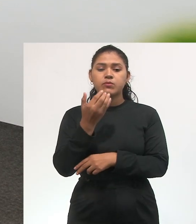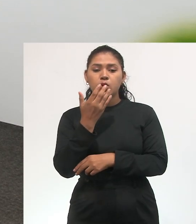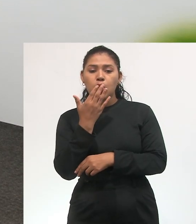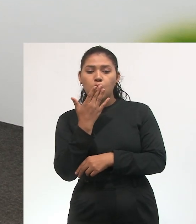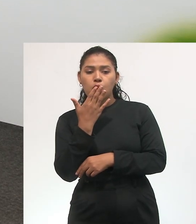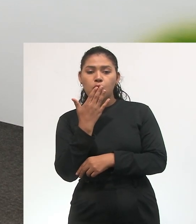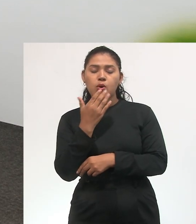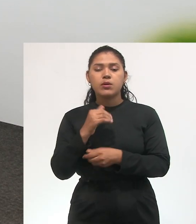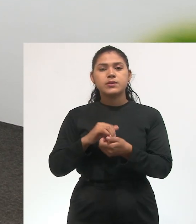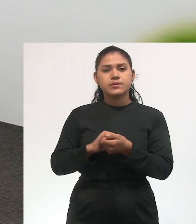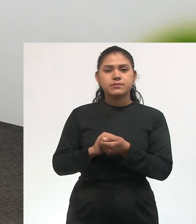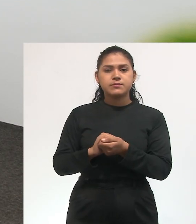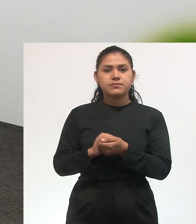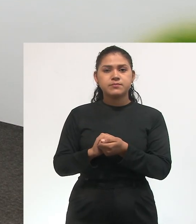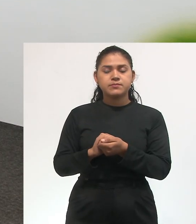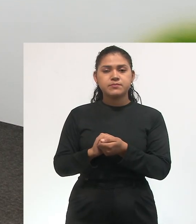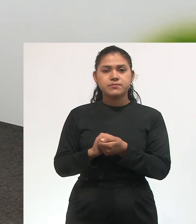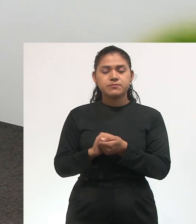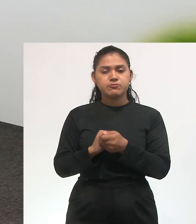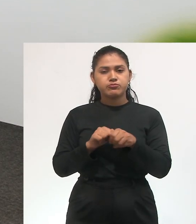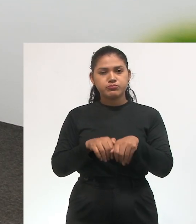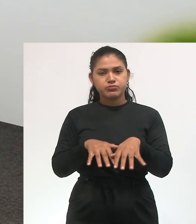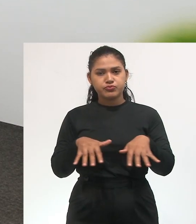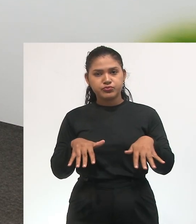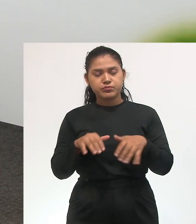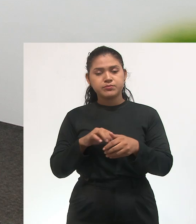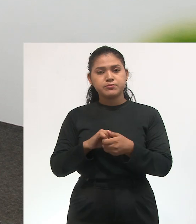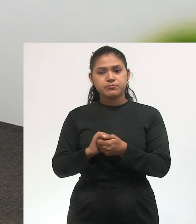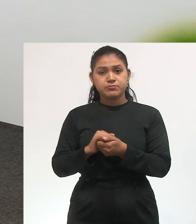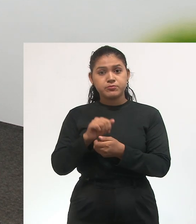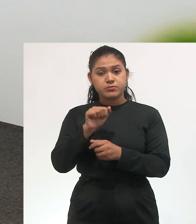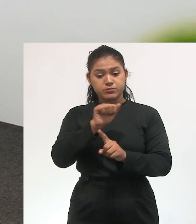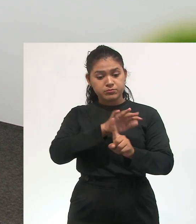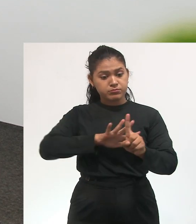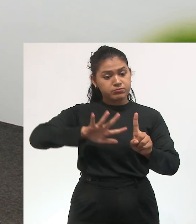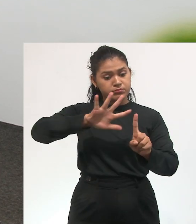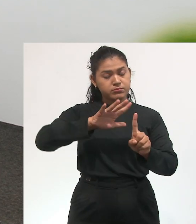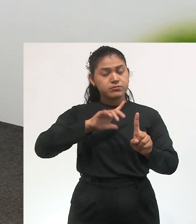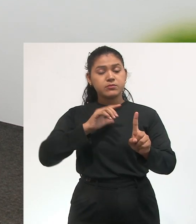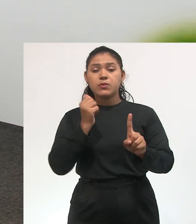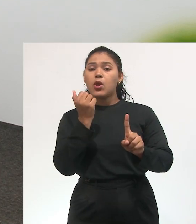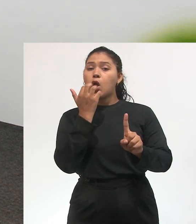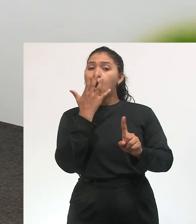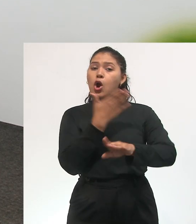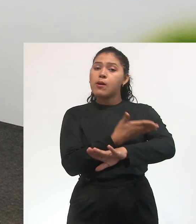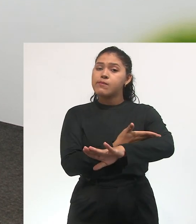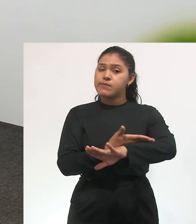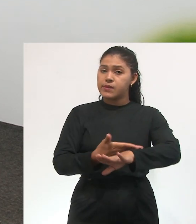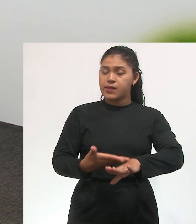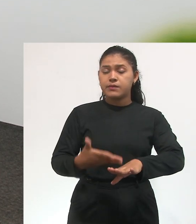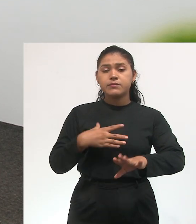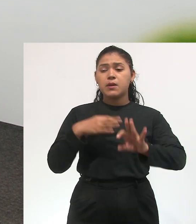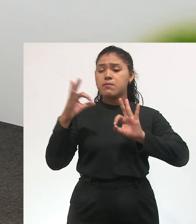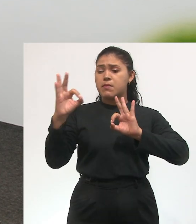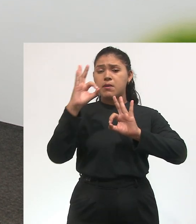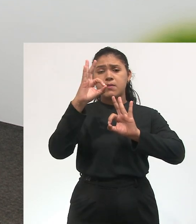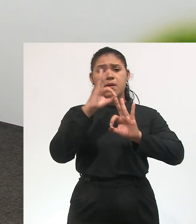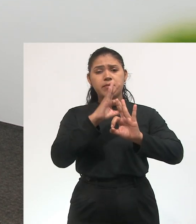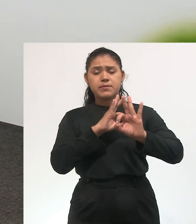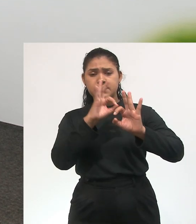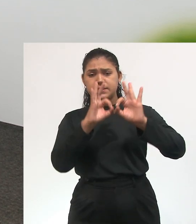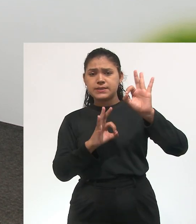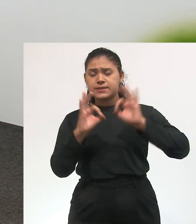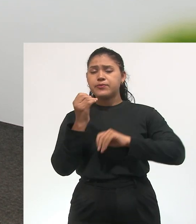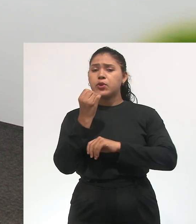calça crepe. Atrás de mim há uma parede branca com alguns pontos interligados